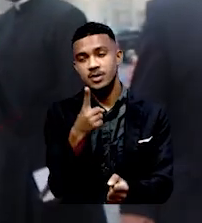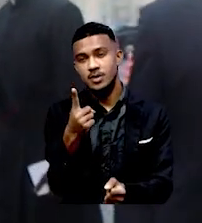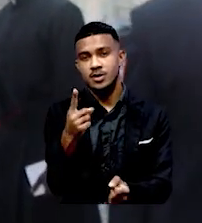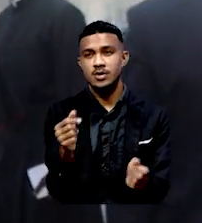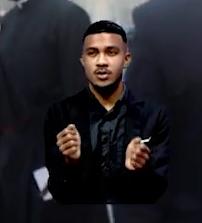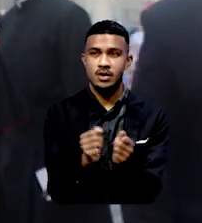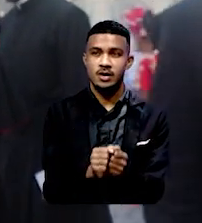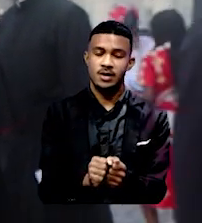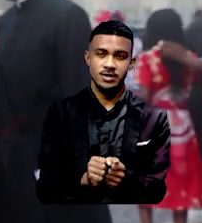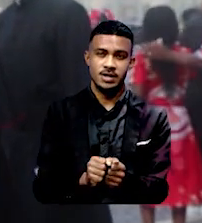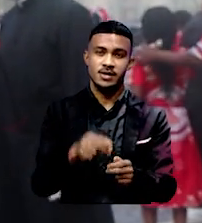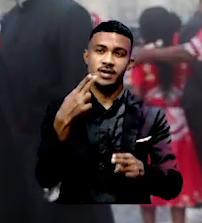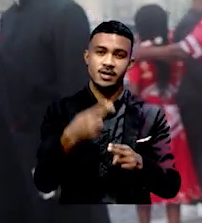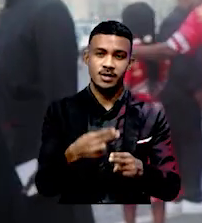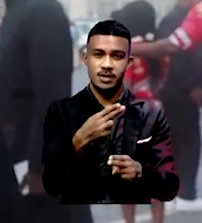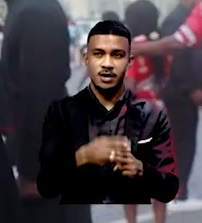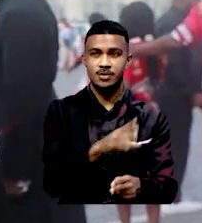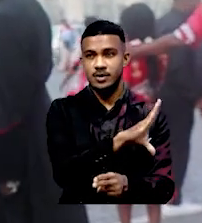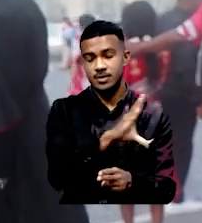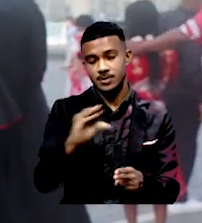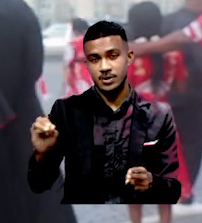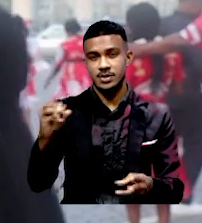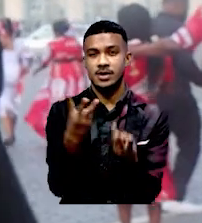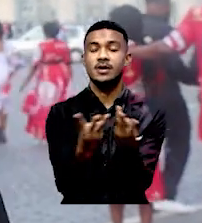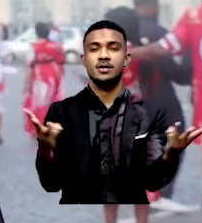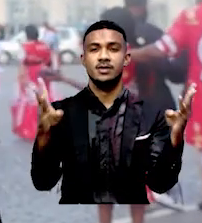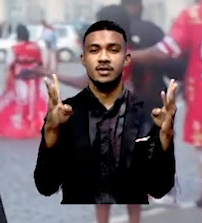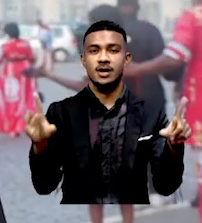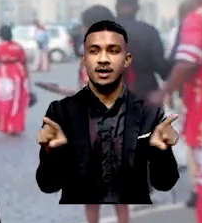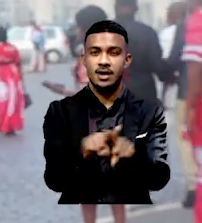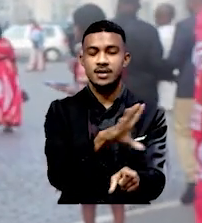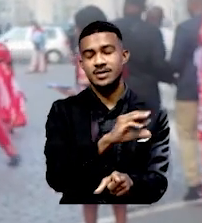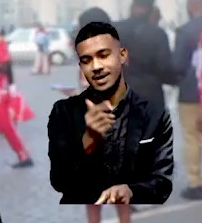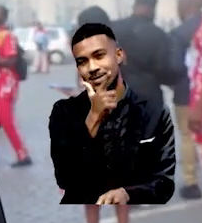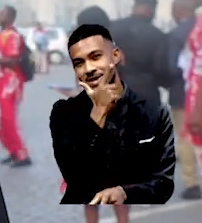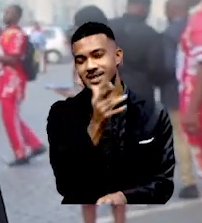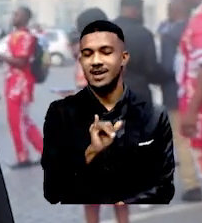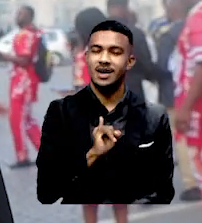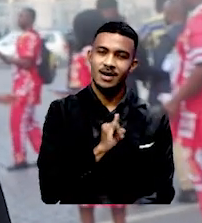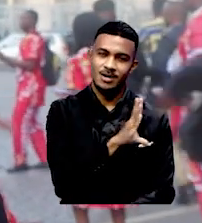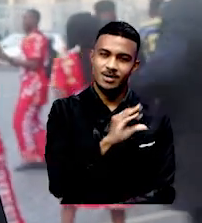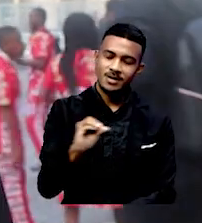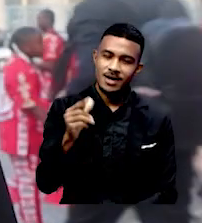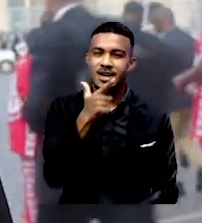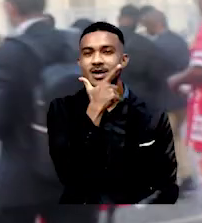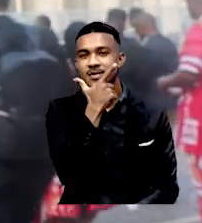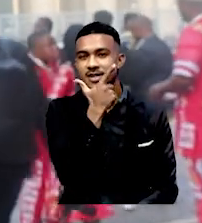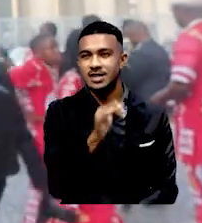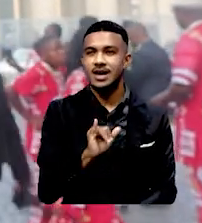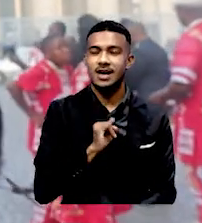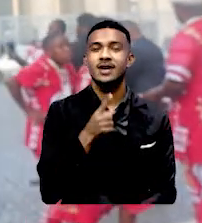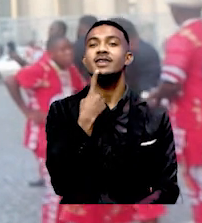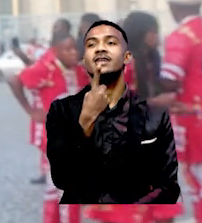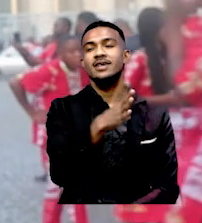é homem de muito humor. E a massa, não é né? Sua